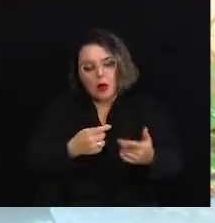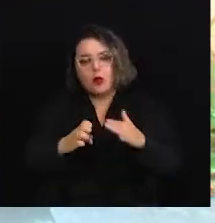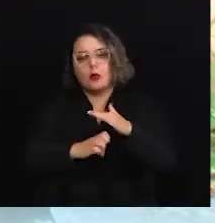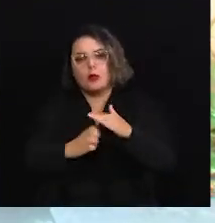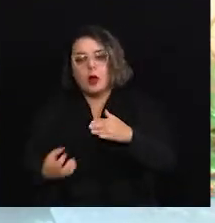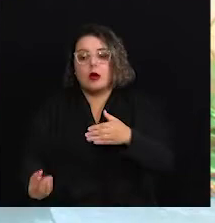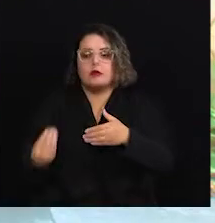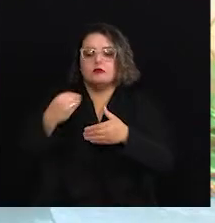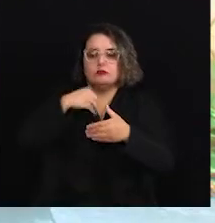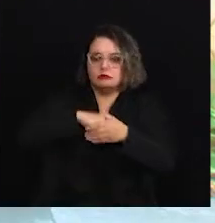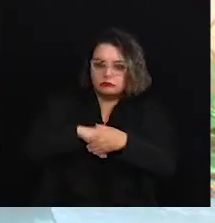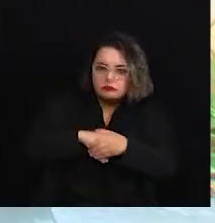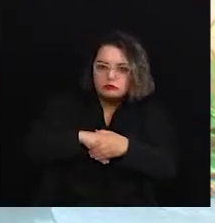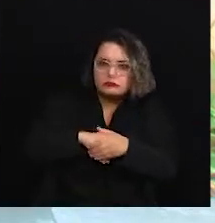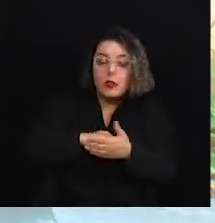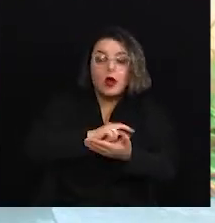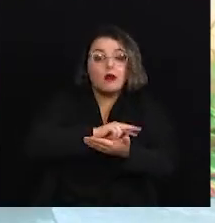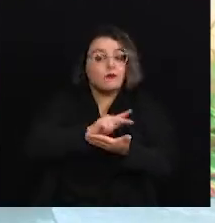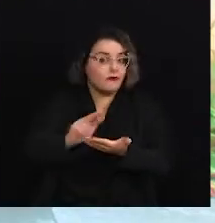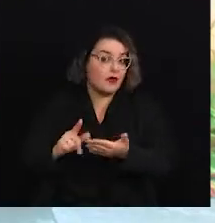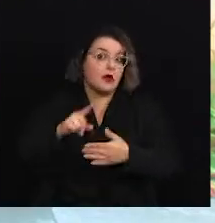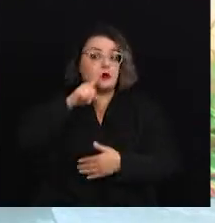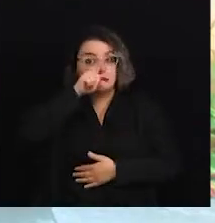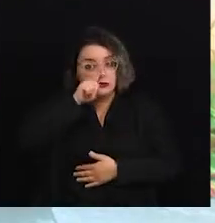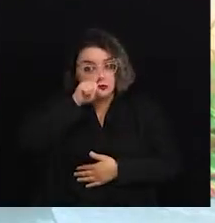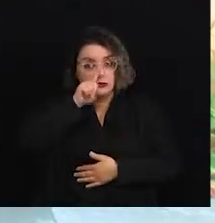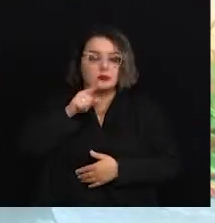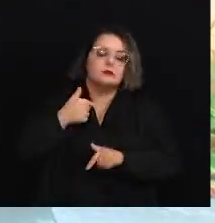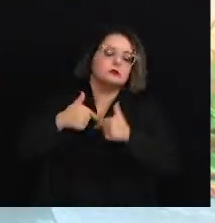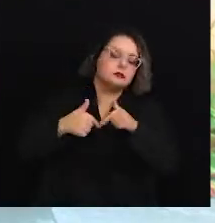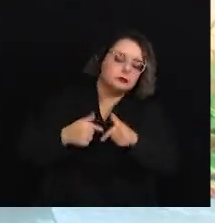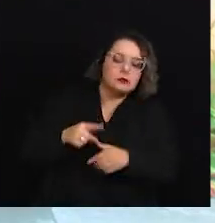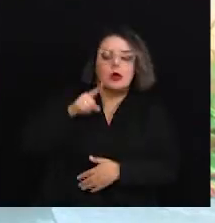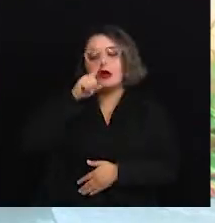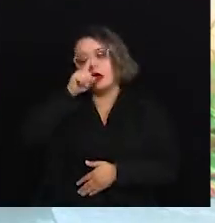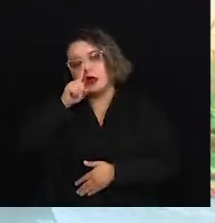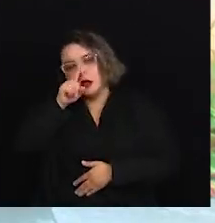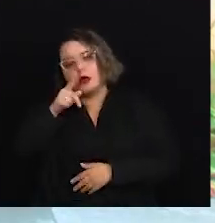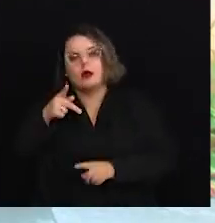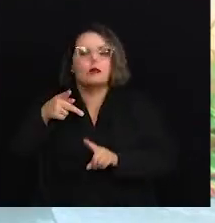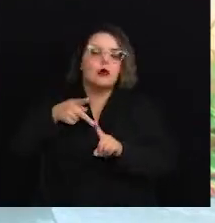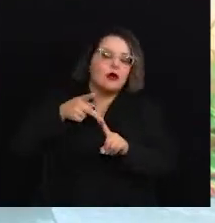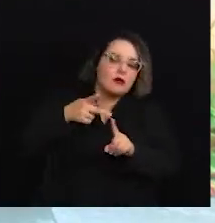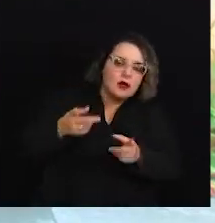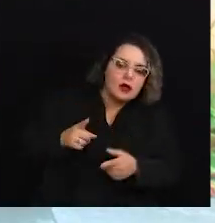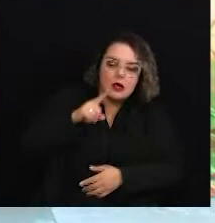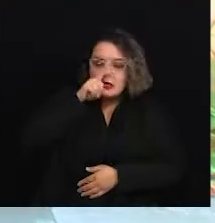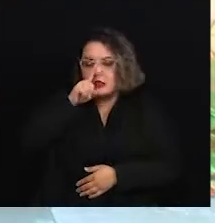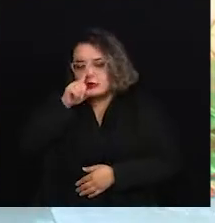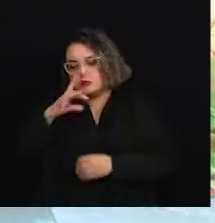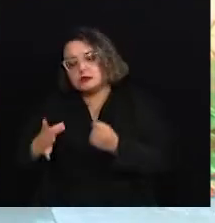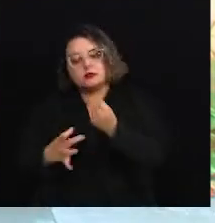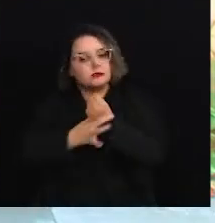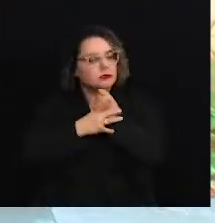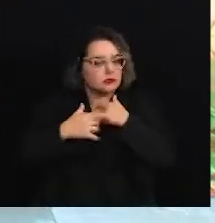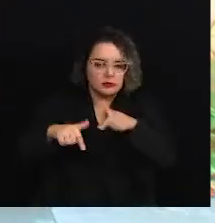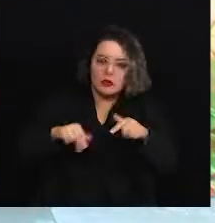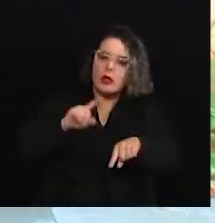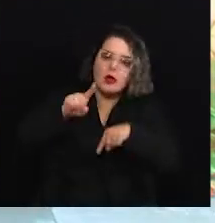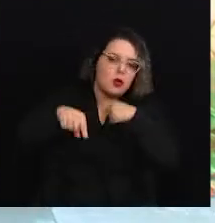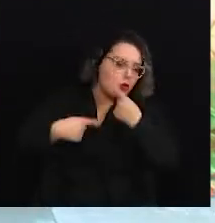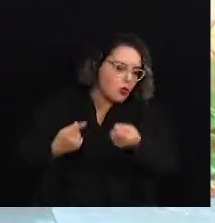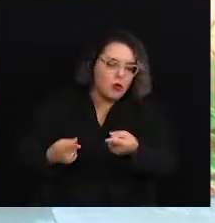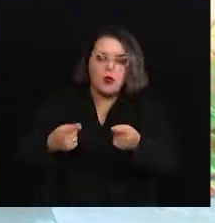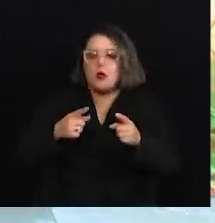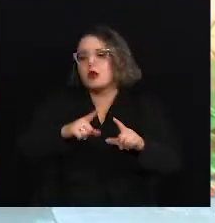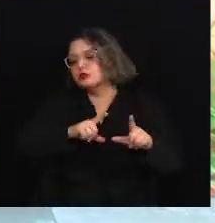ela acaba trazendo para dentro de casa uma série de riscos. Então, tem riscos trabalhistas, tem riscos previdenciários, riscos de segurança do trabalho, entre dezenas